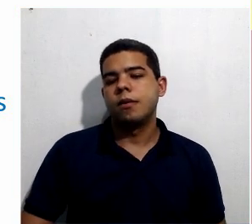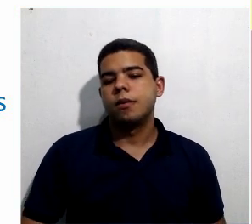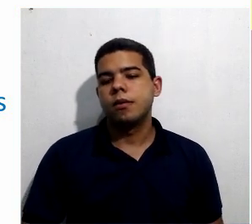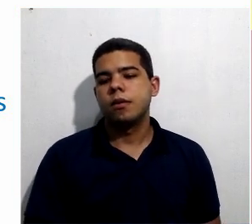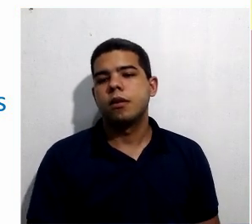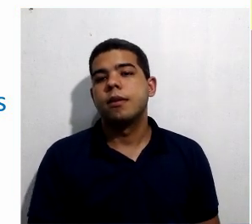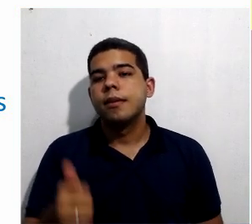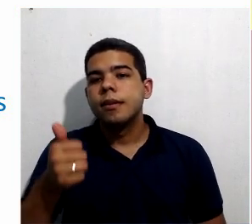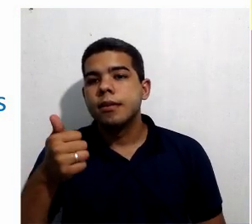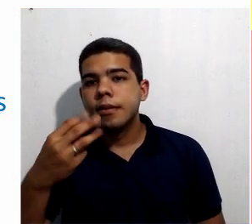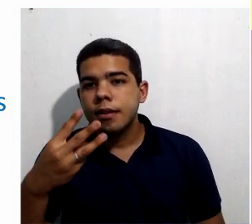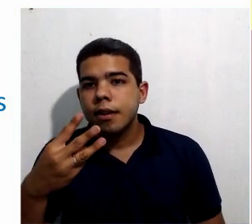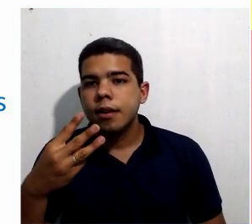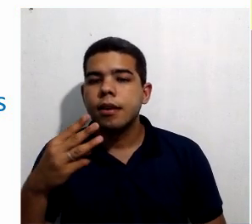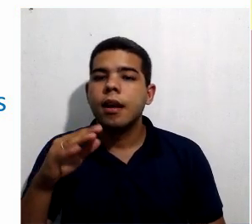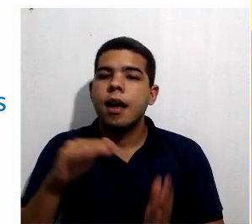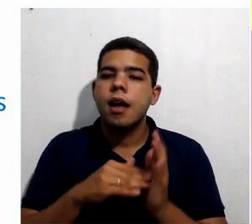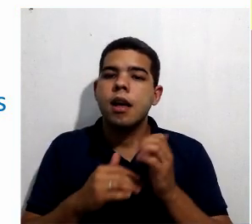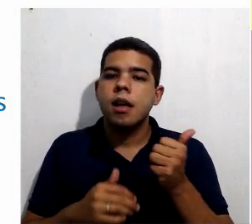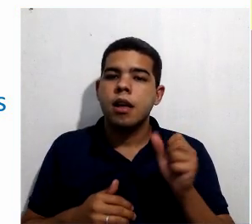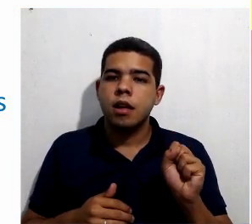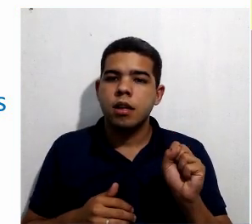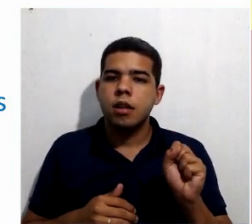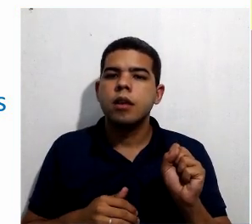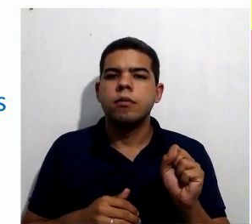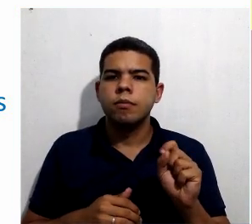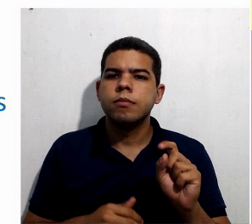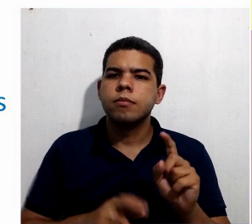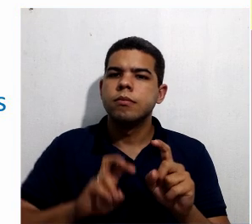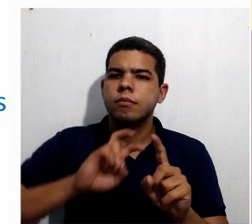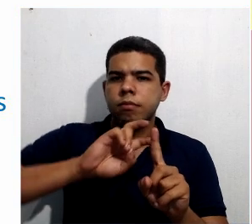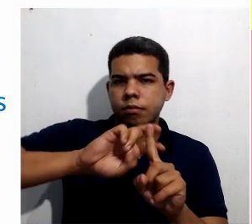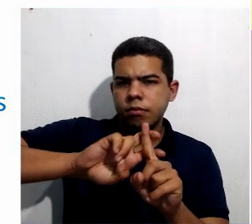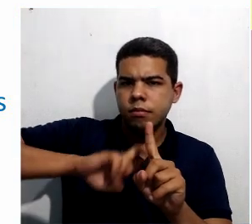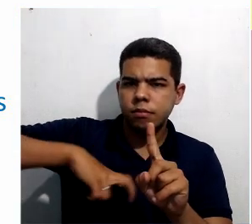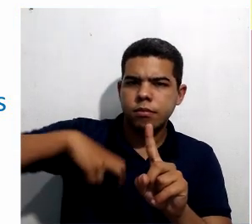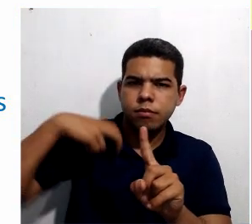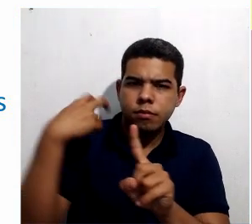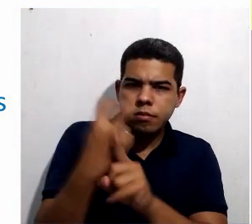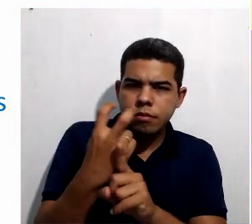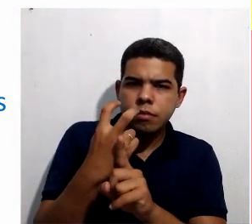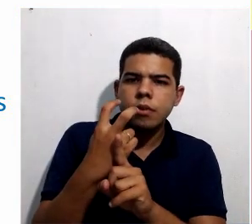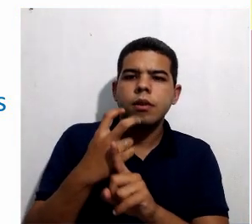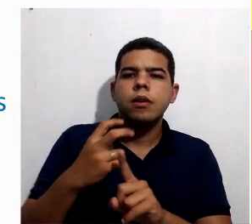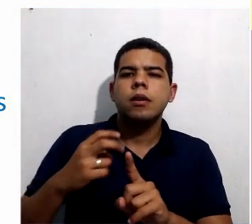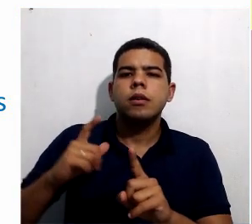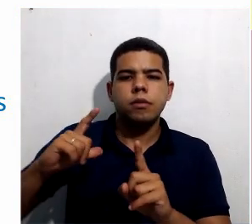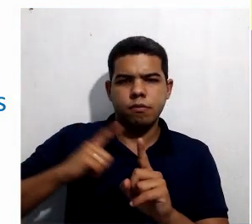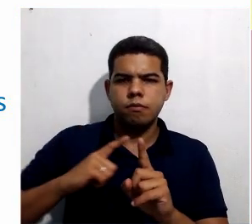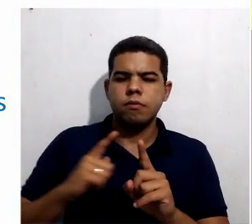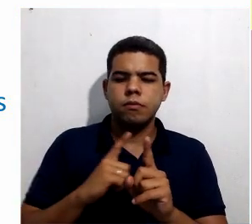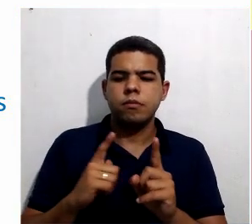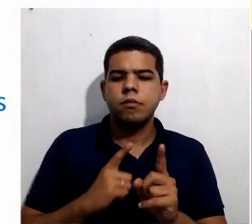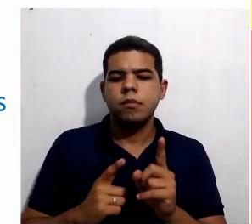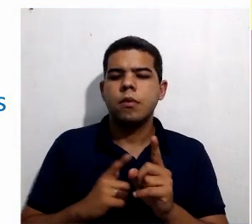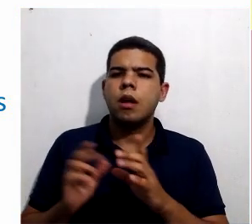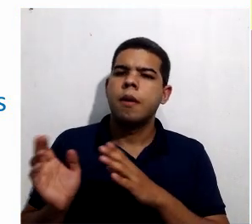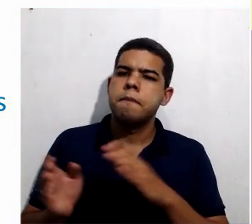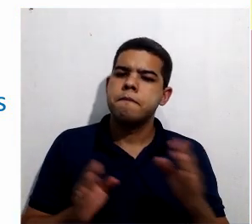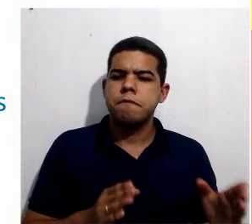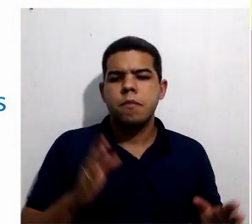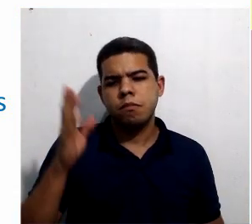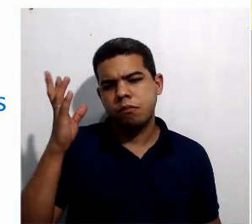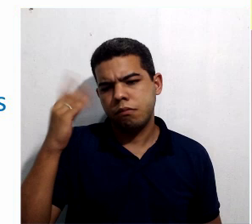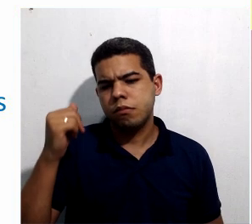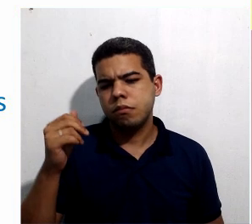Então, 13 para 18 também aumentou 5. Então é possível a gente determinar os próximos termos.